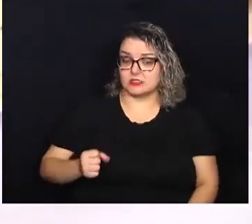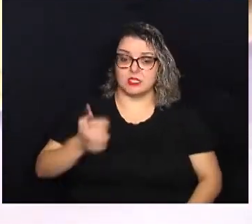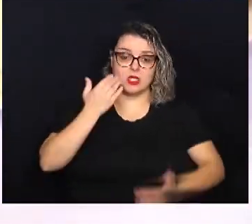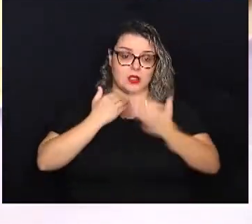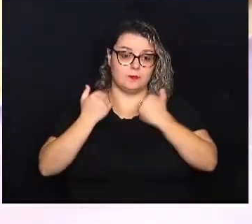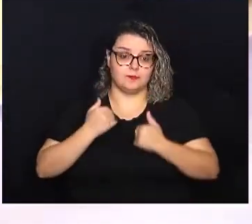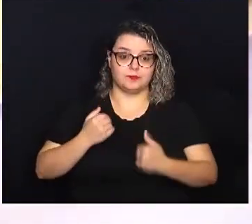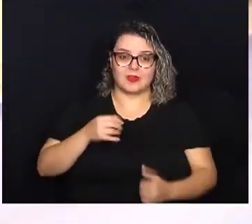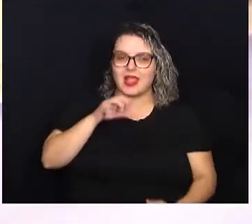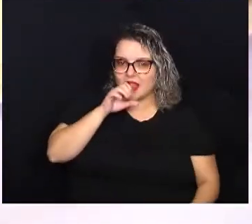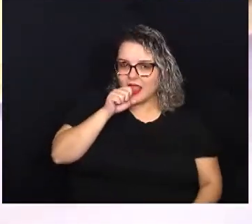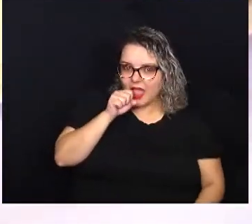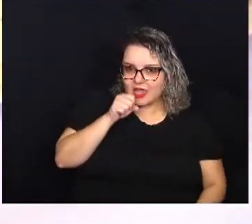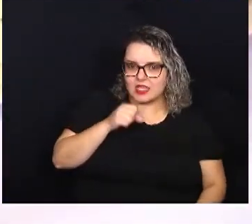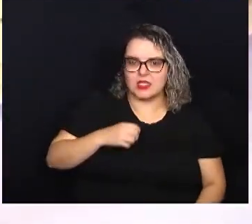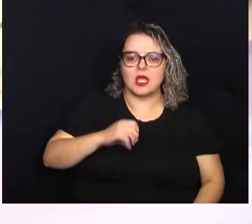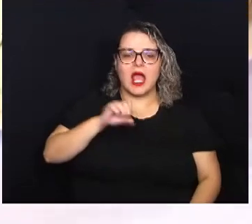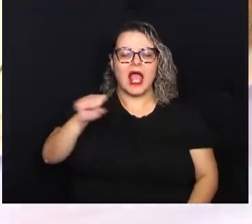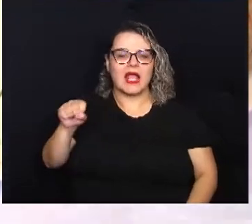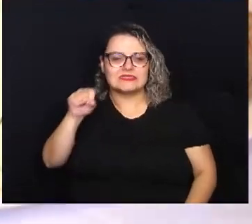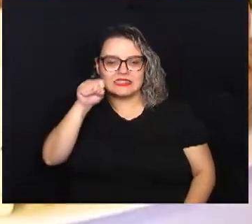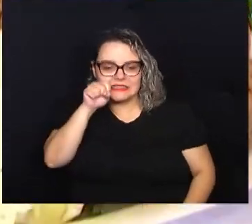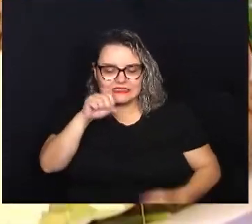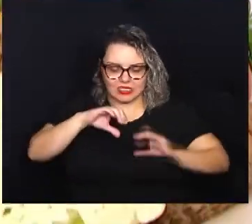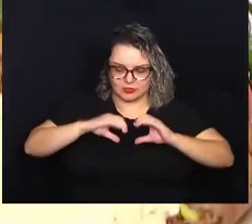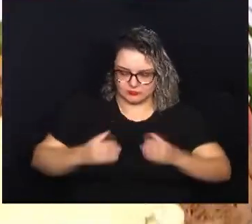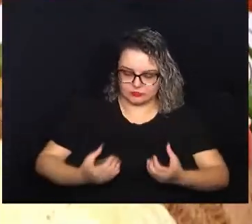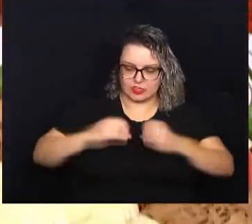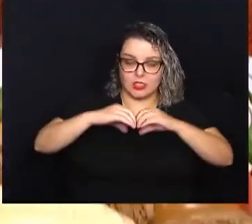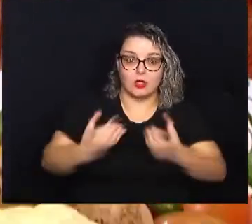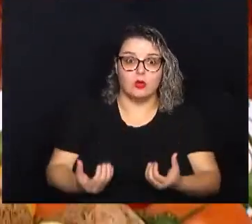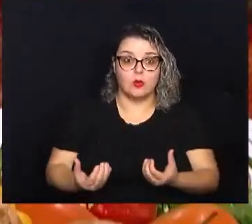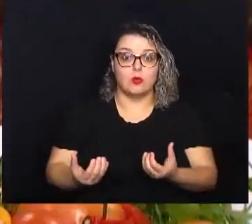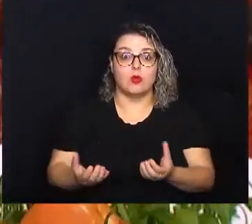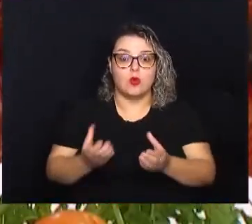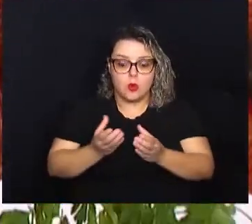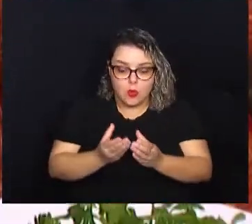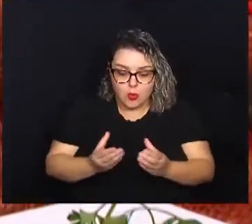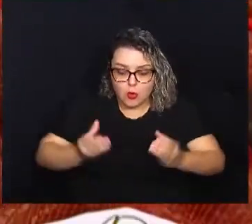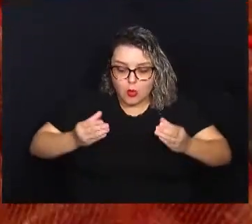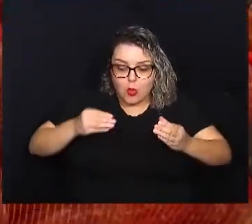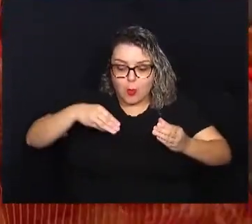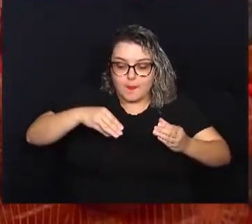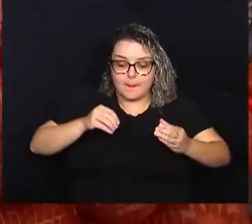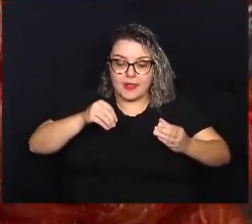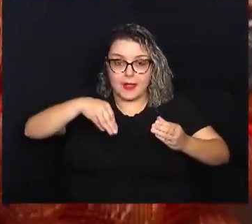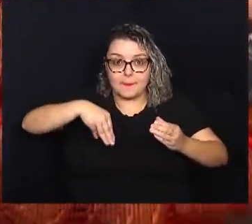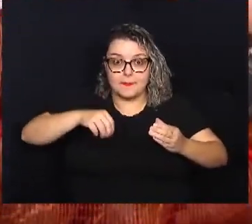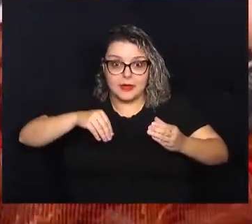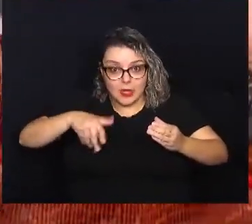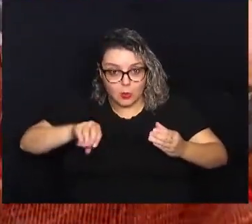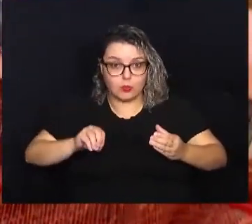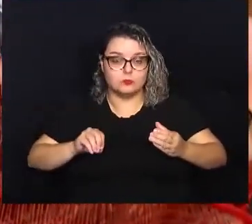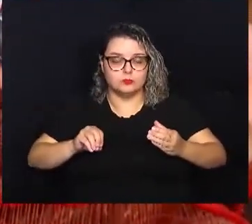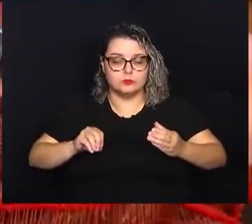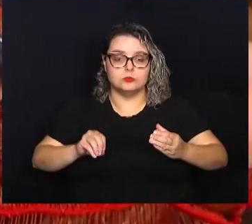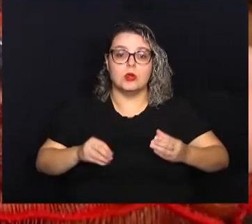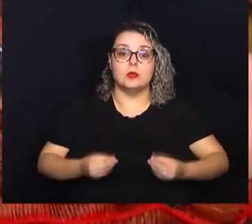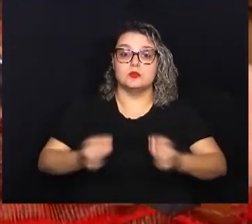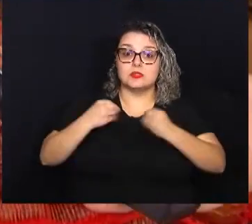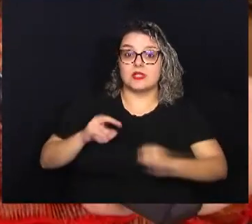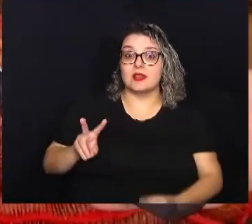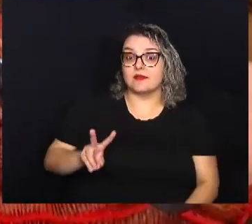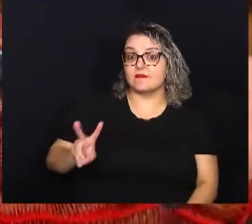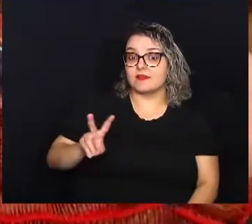alaranjados cenoura abóbora uma mão também que é uma fruta então esses alimentos eles não se fornecem a vitamina A